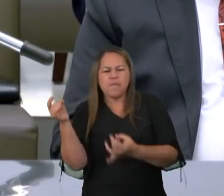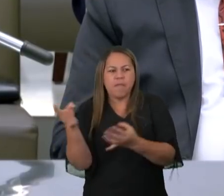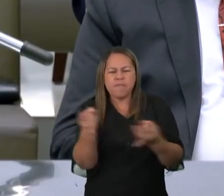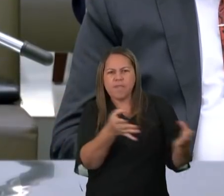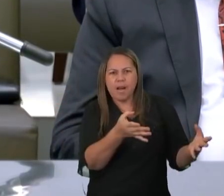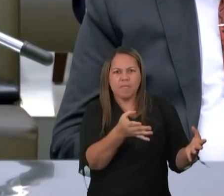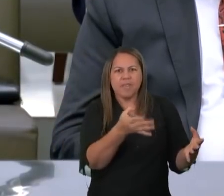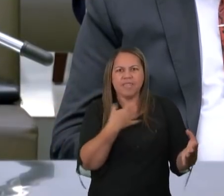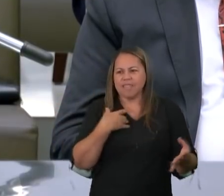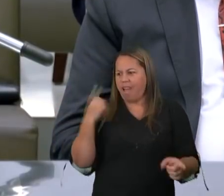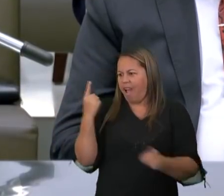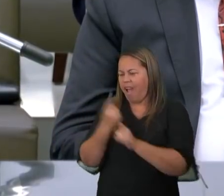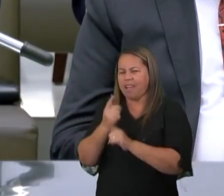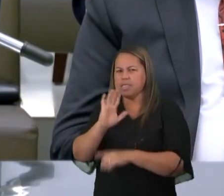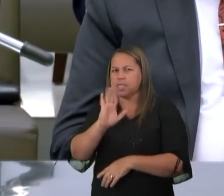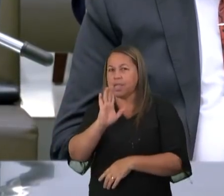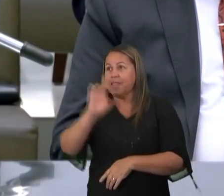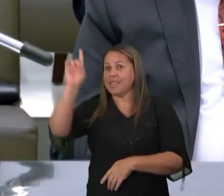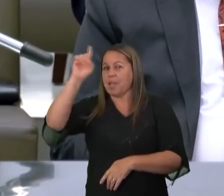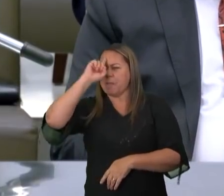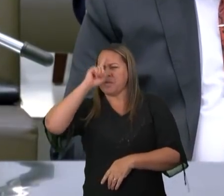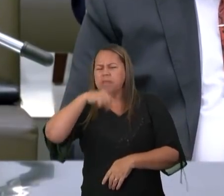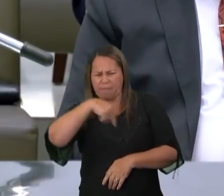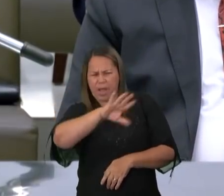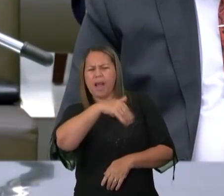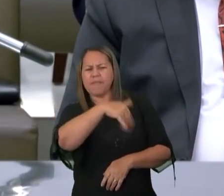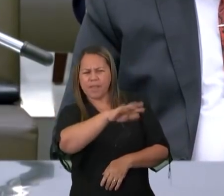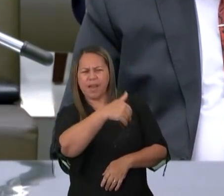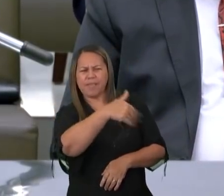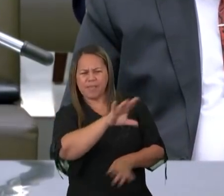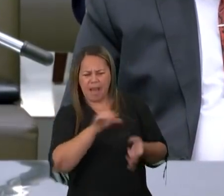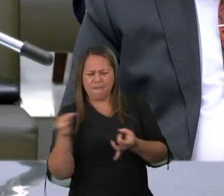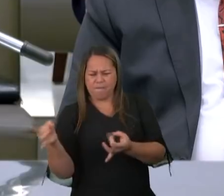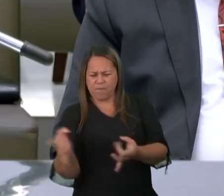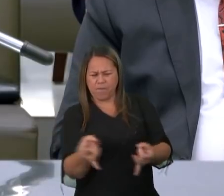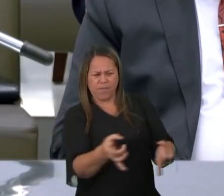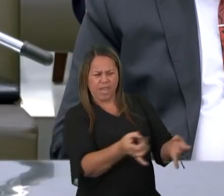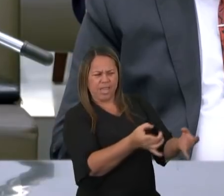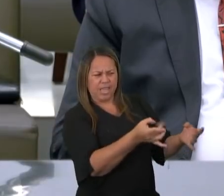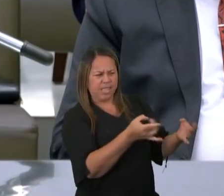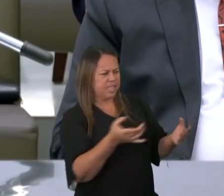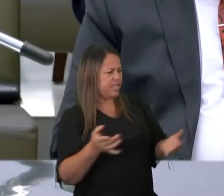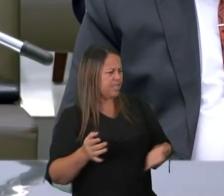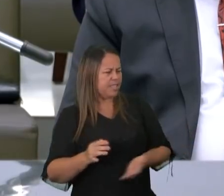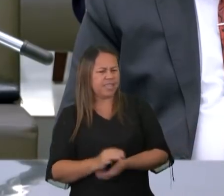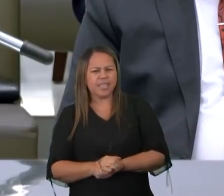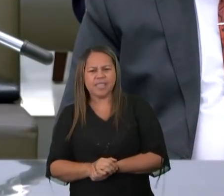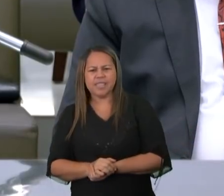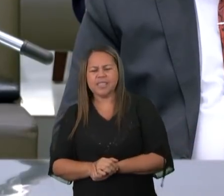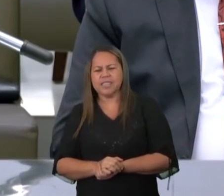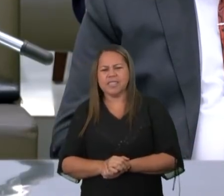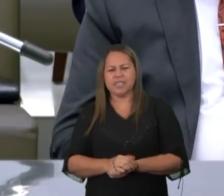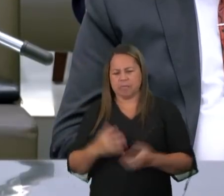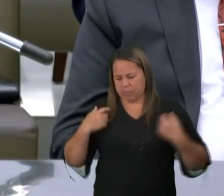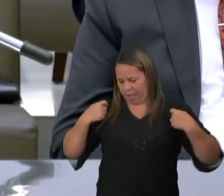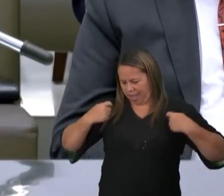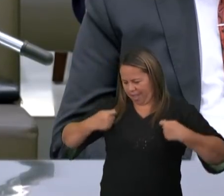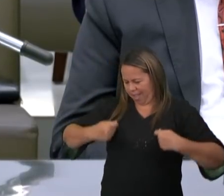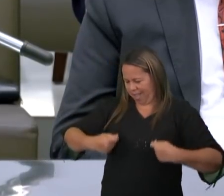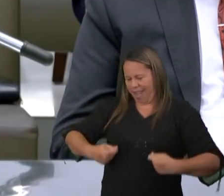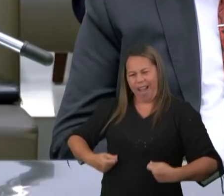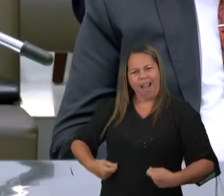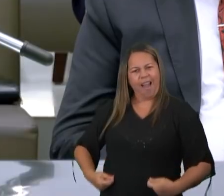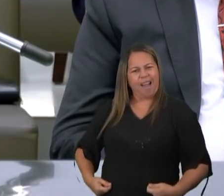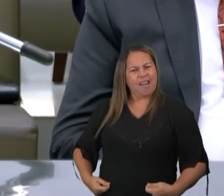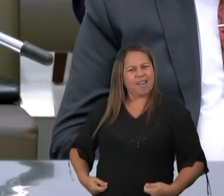trabalhando. Vende ele. Pegam a capa de José, aquela capinha colorida que ele tinha recebido, que